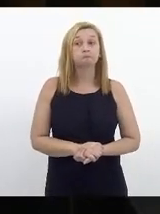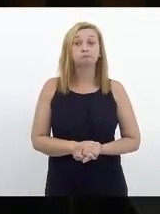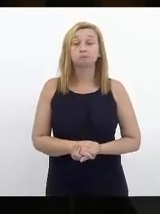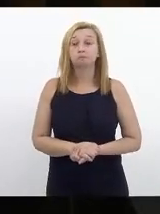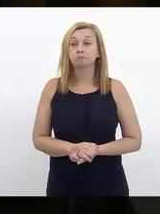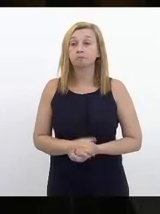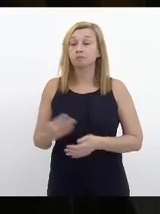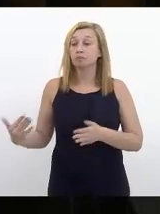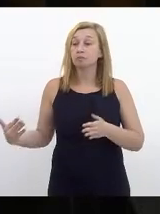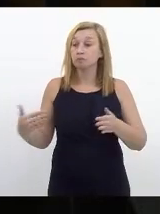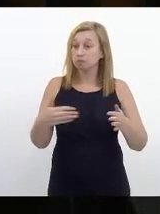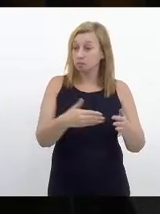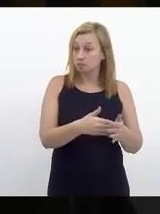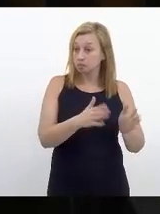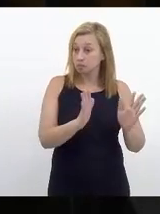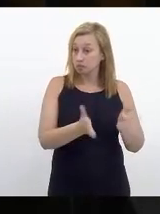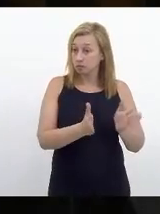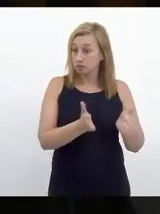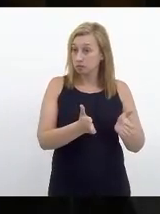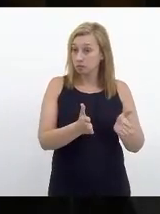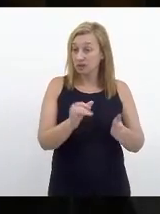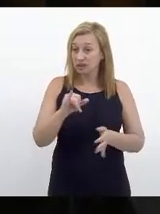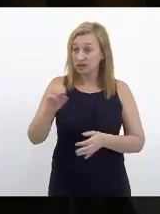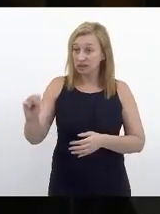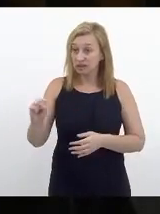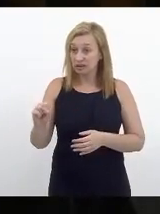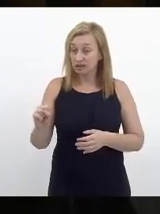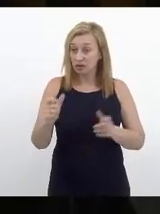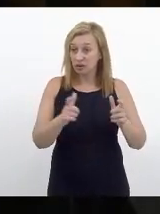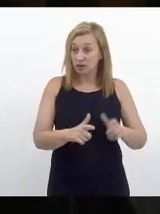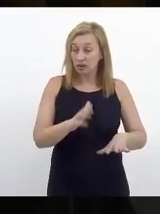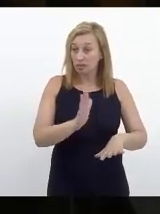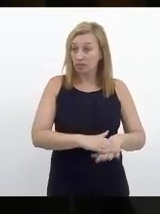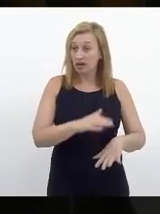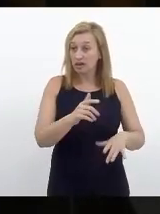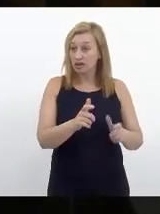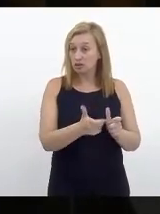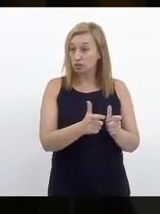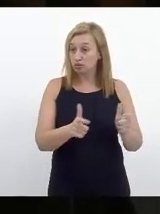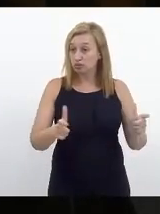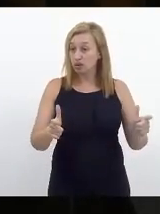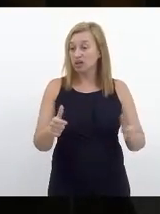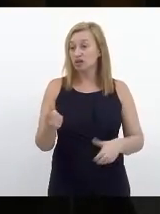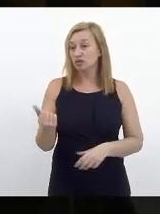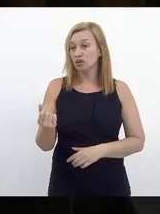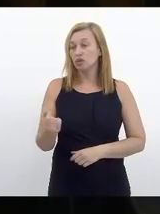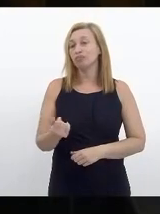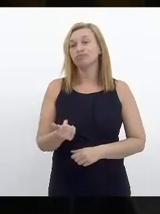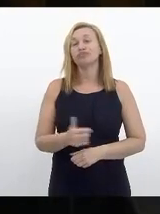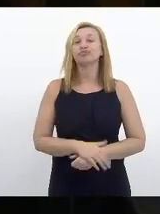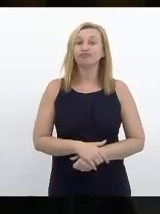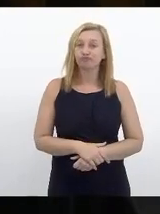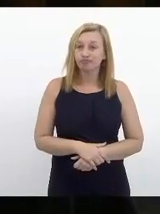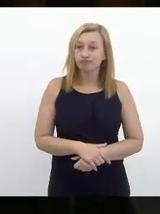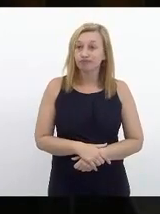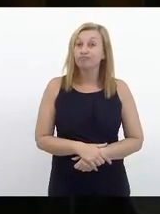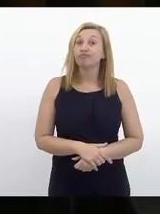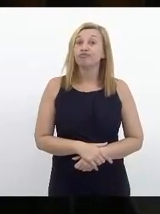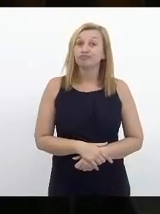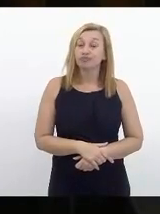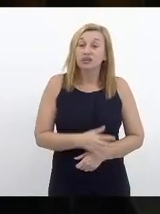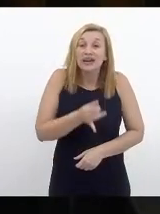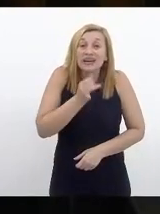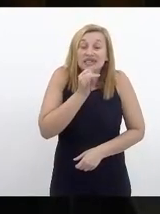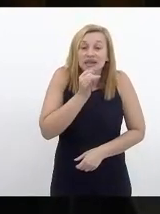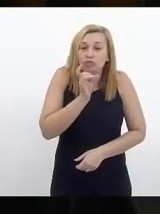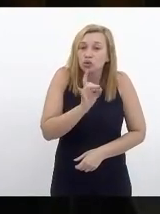a Nissan é um dos carros que mais aumenta o preço. Não é a primeira necessidade, mas é só como